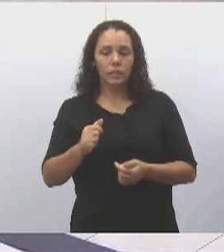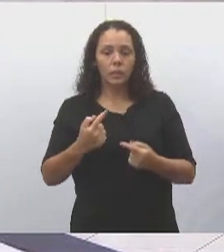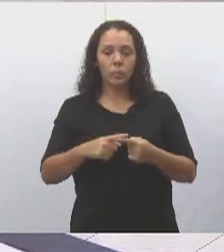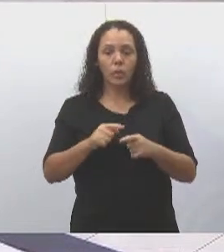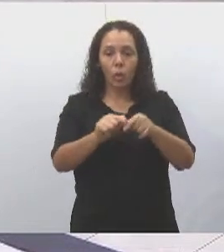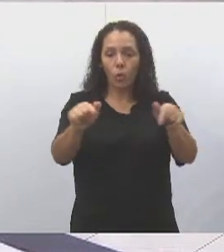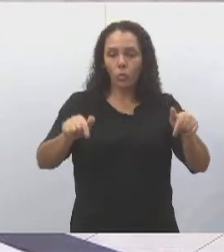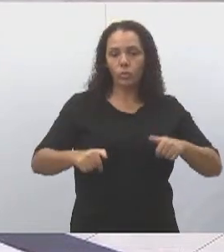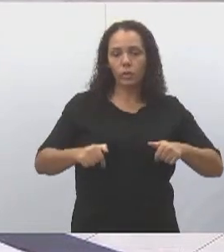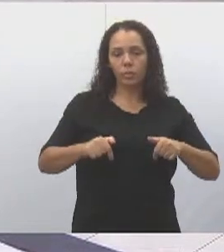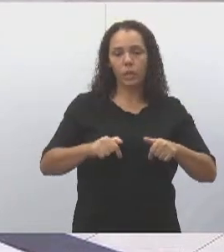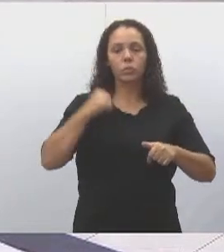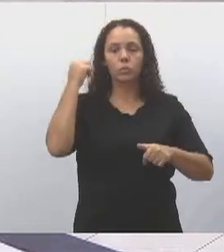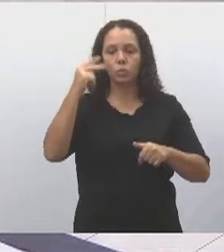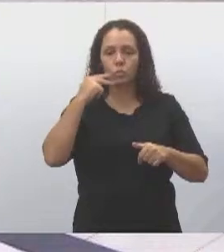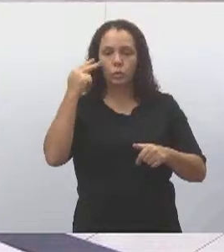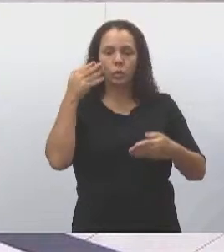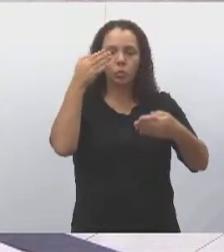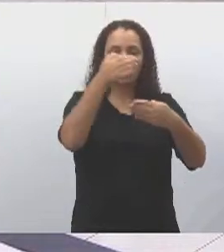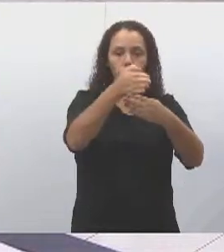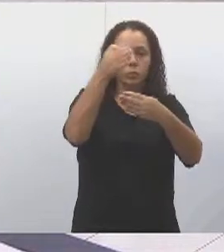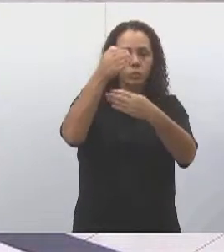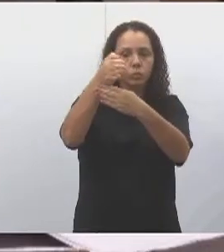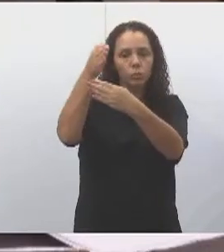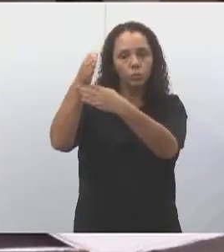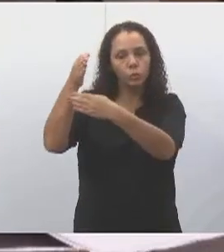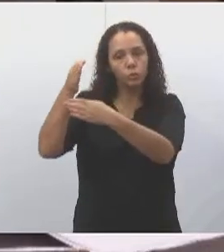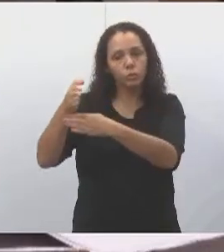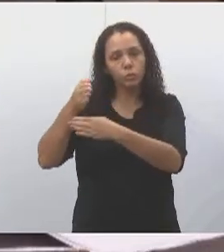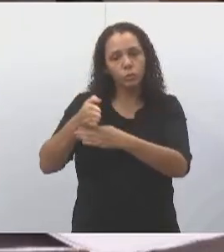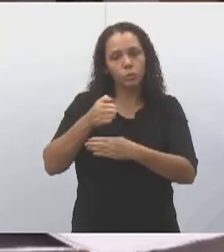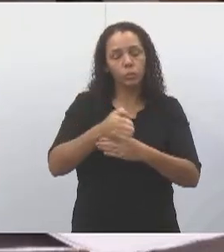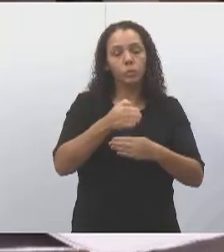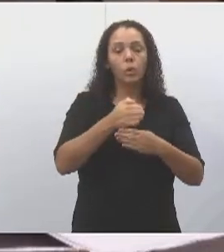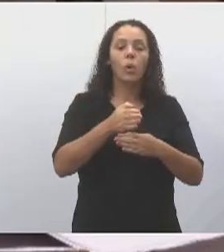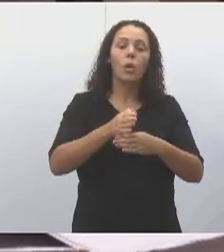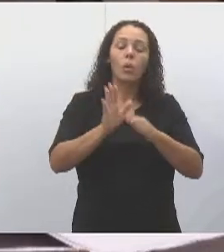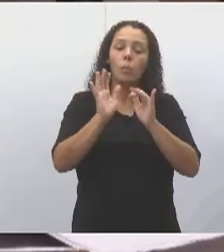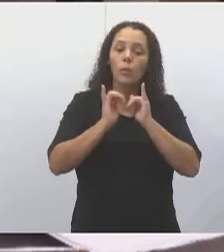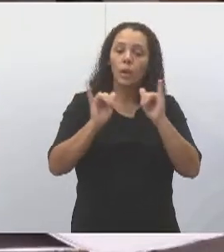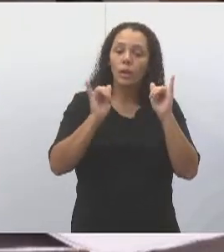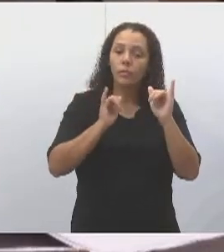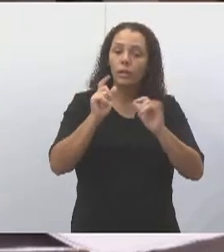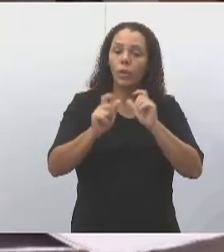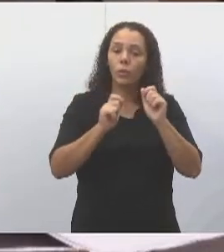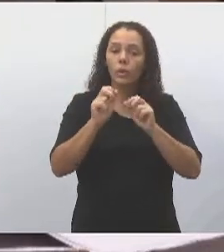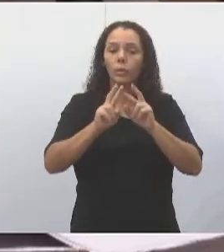hoje para falar um pouquinho sobre o Veranejal e trazer